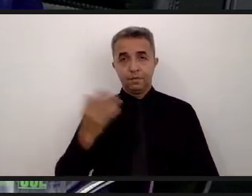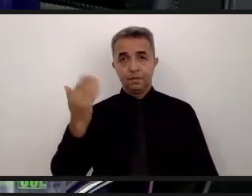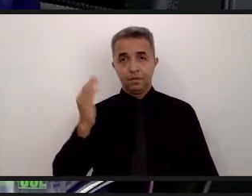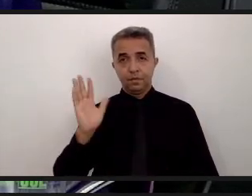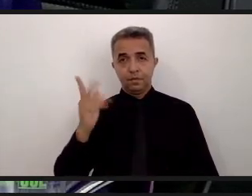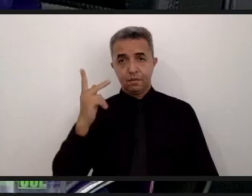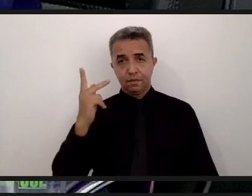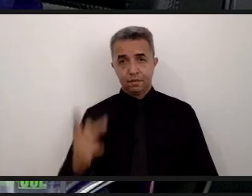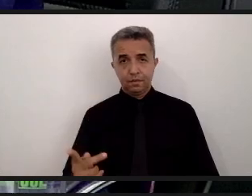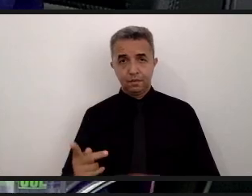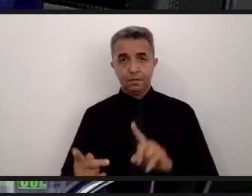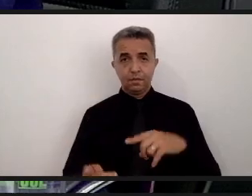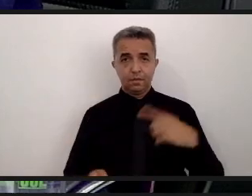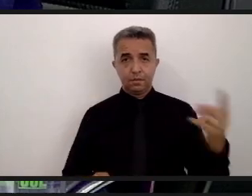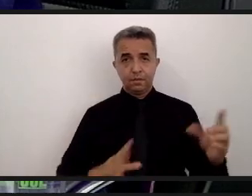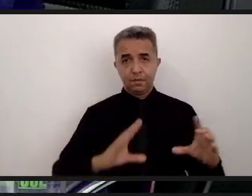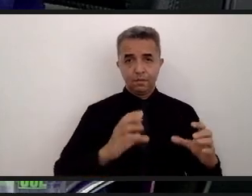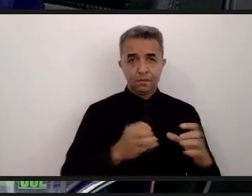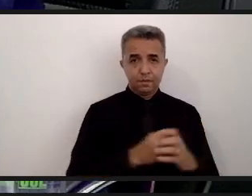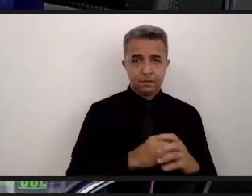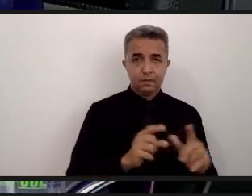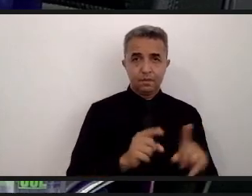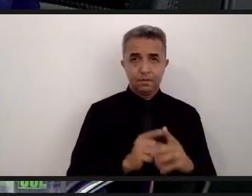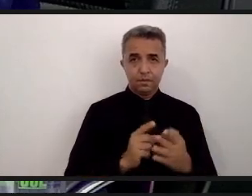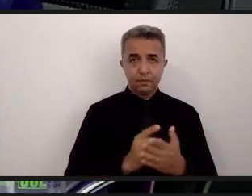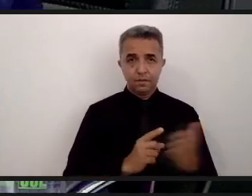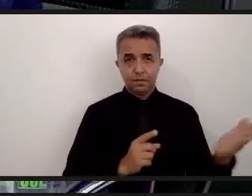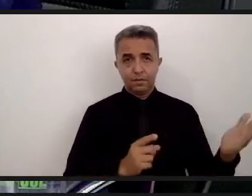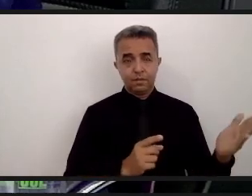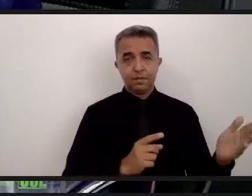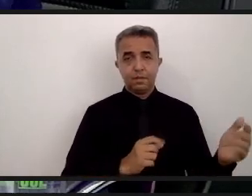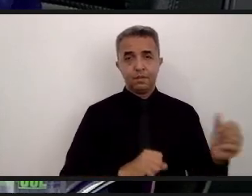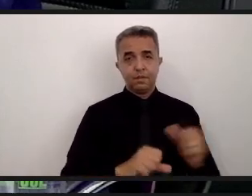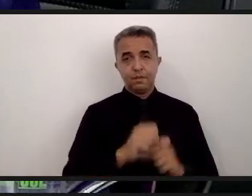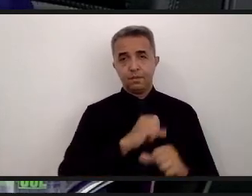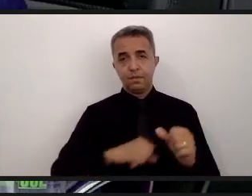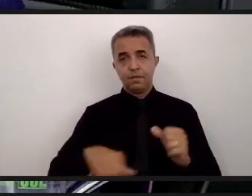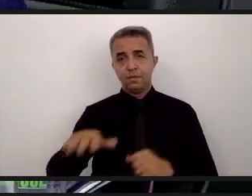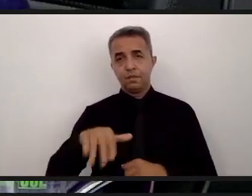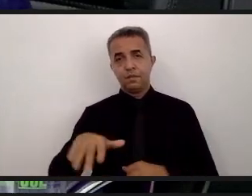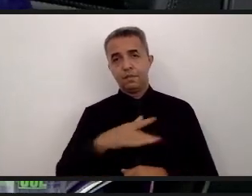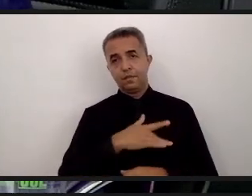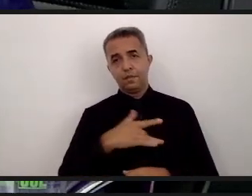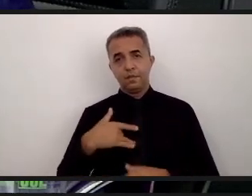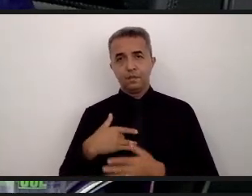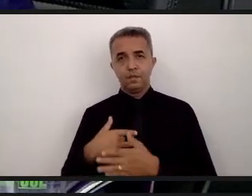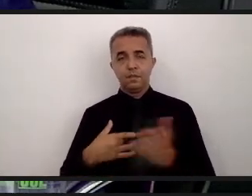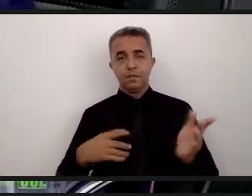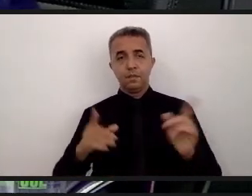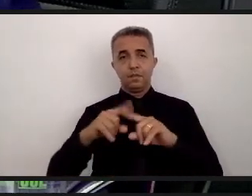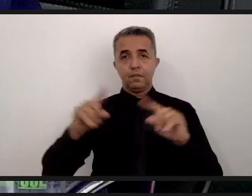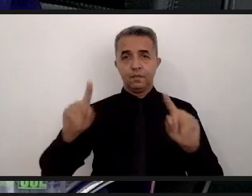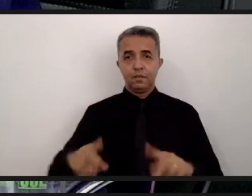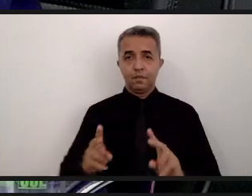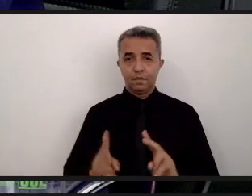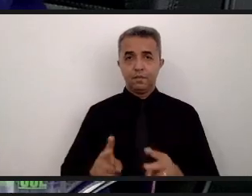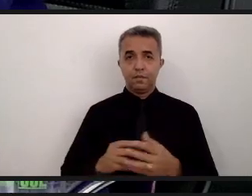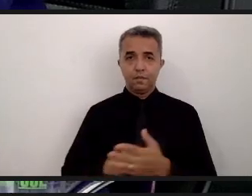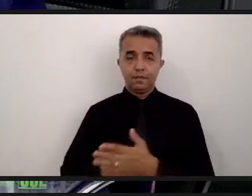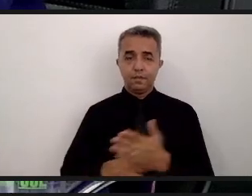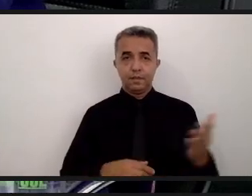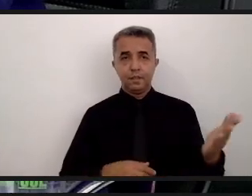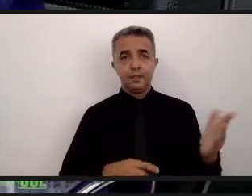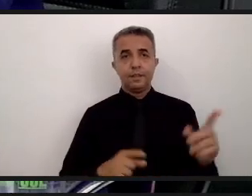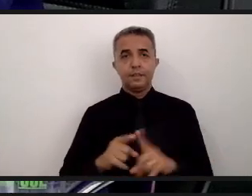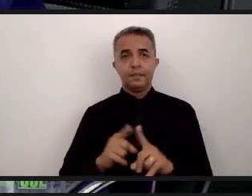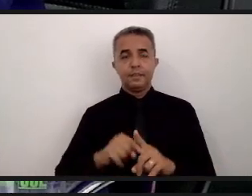de outra comissão que acompanha de perto esse processo de transição na saúde, e esses servidores sempre prontos e postos, e falo também em